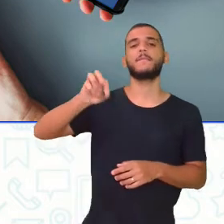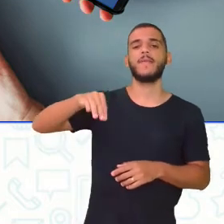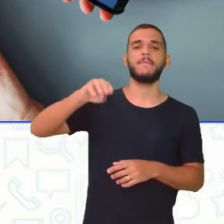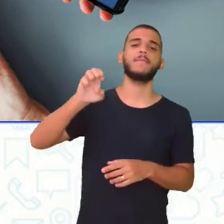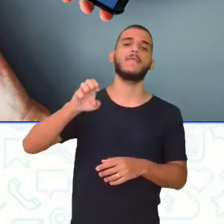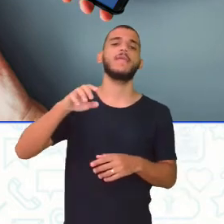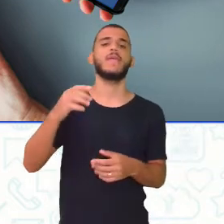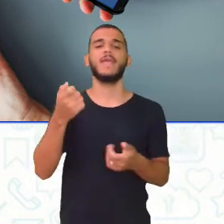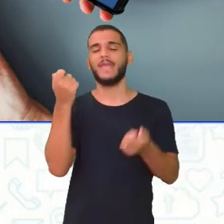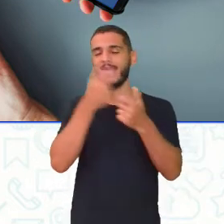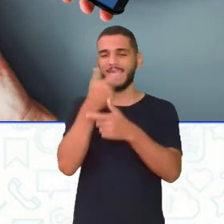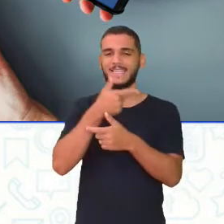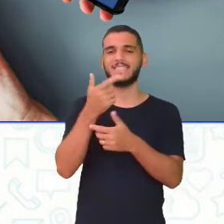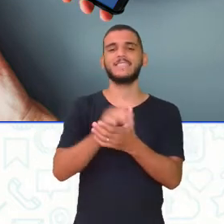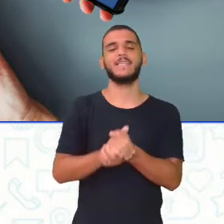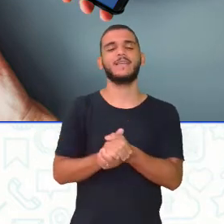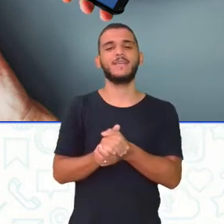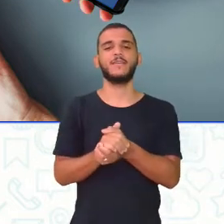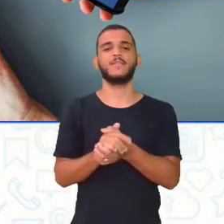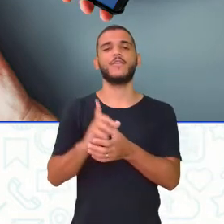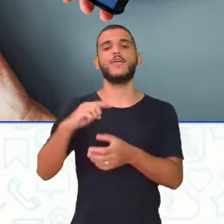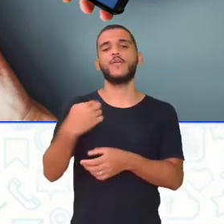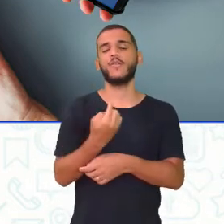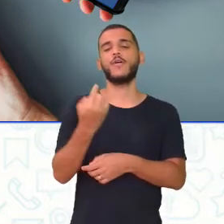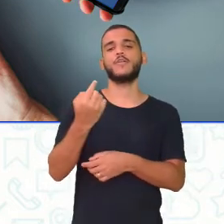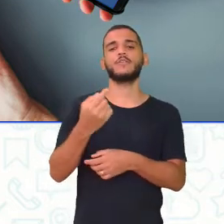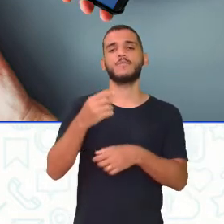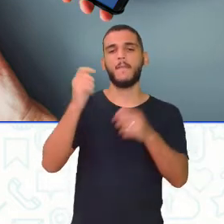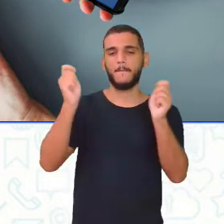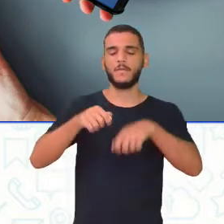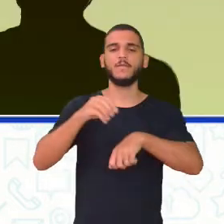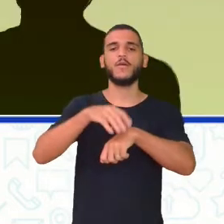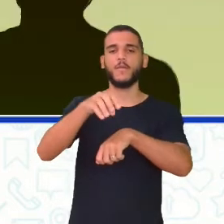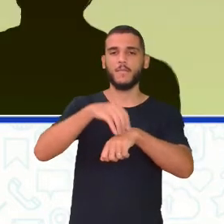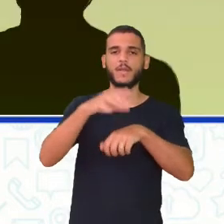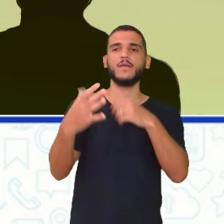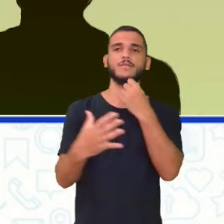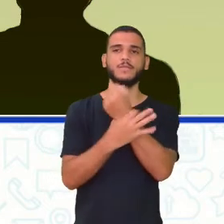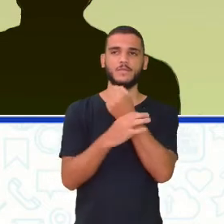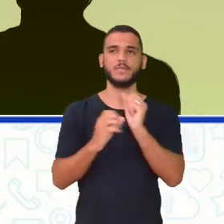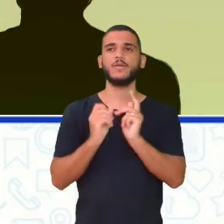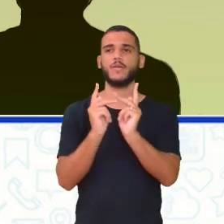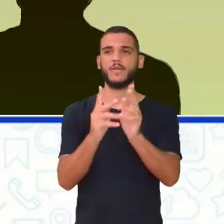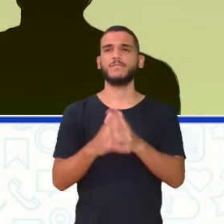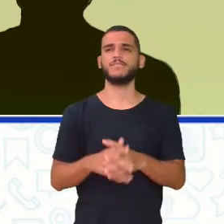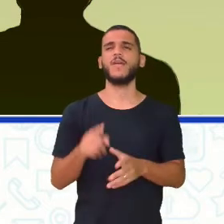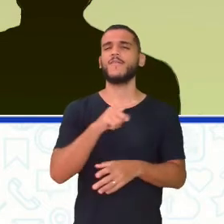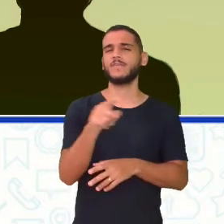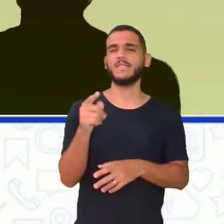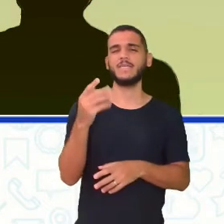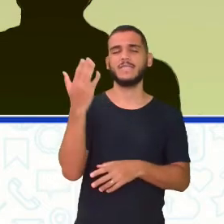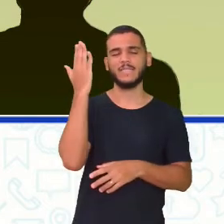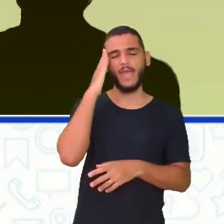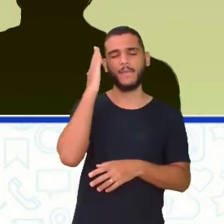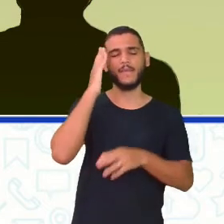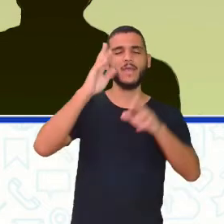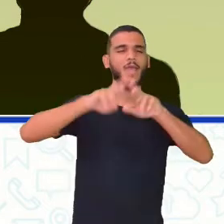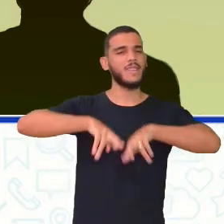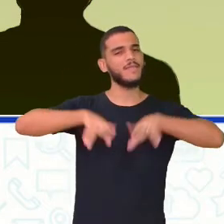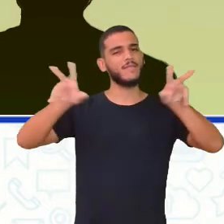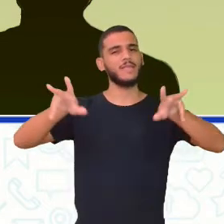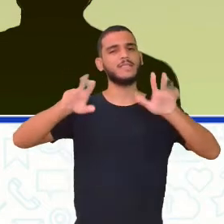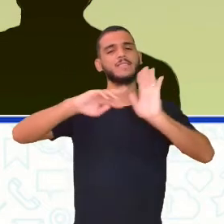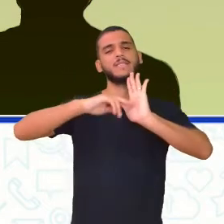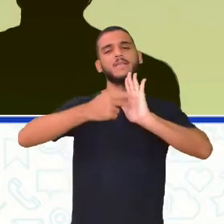que não fira o outro, aí a gente pode compartilhar com mais segurança, tá? Vocês sabiam aí em casa que há uma